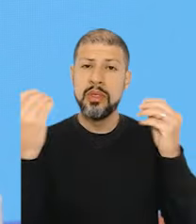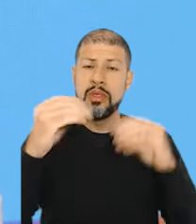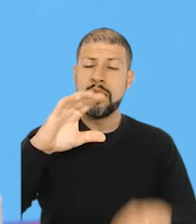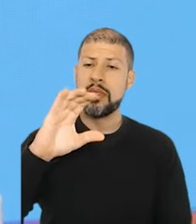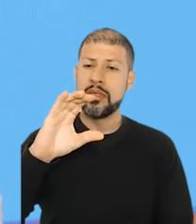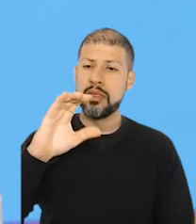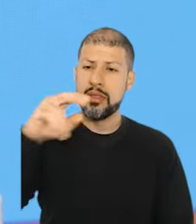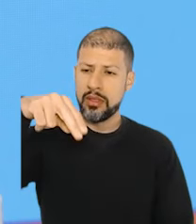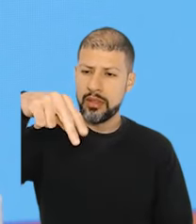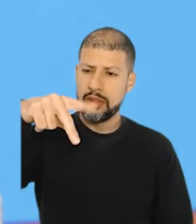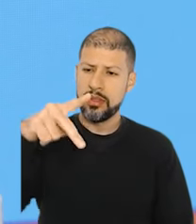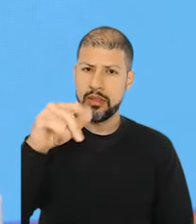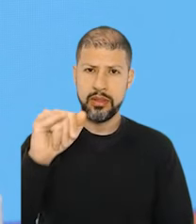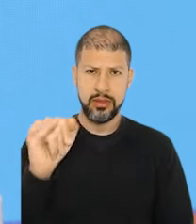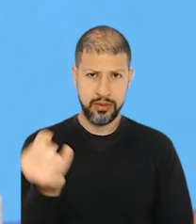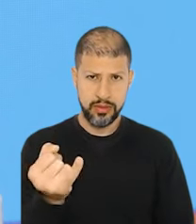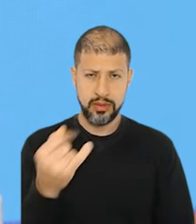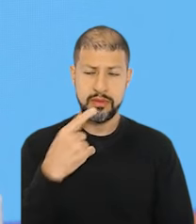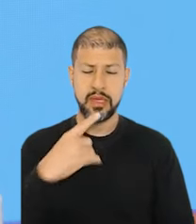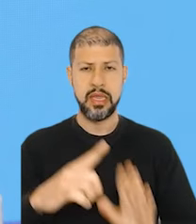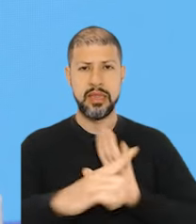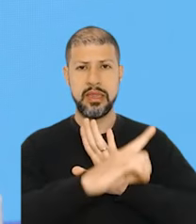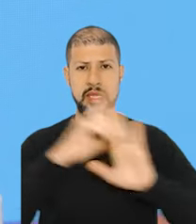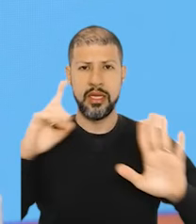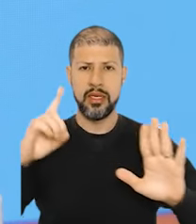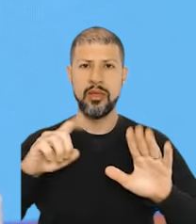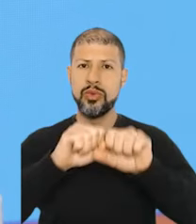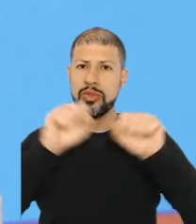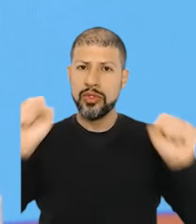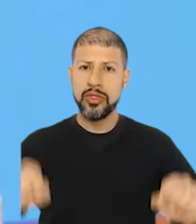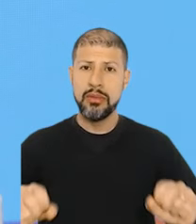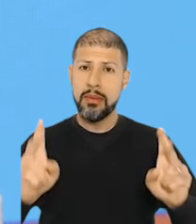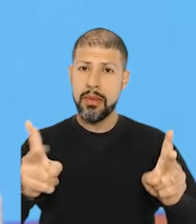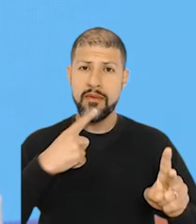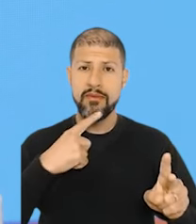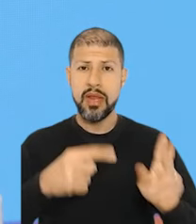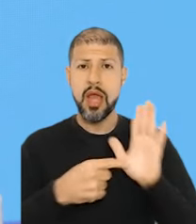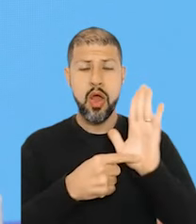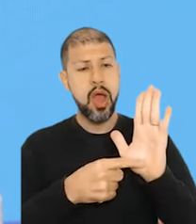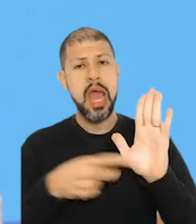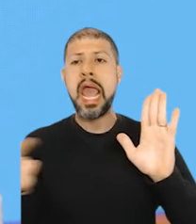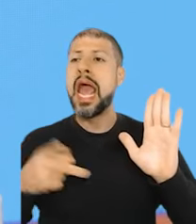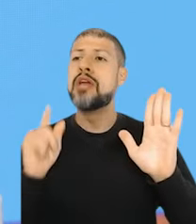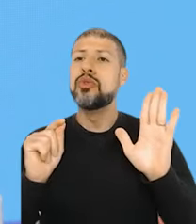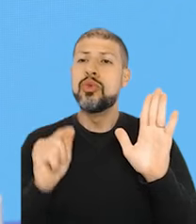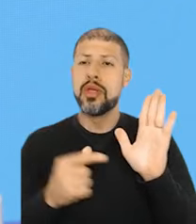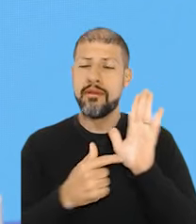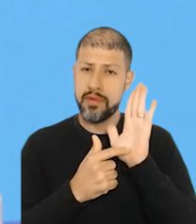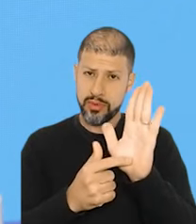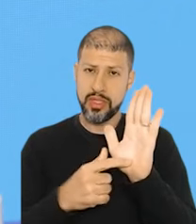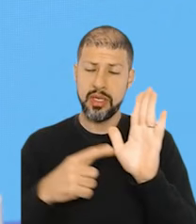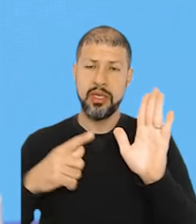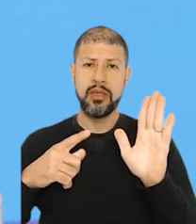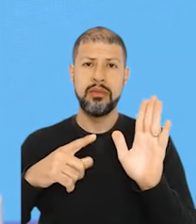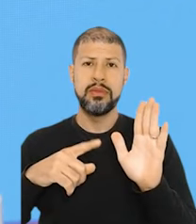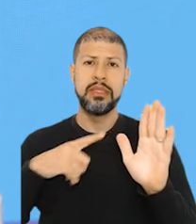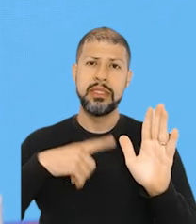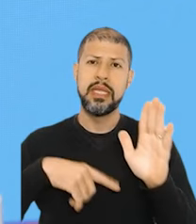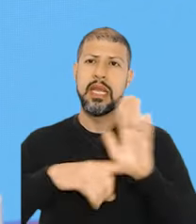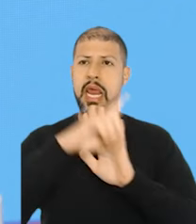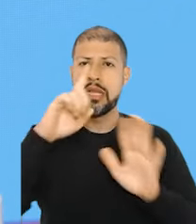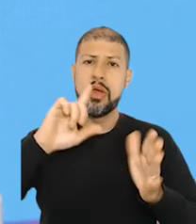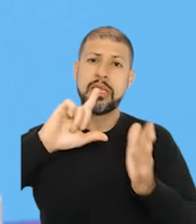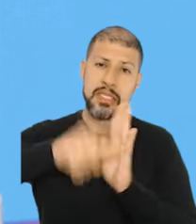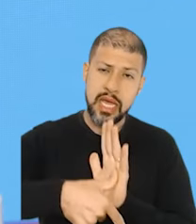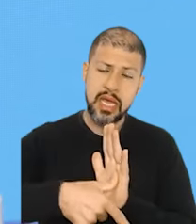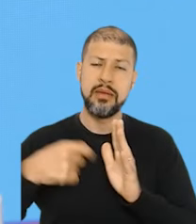clicar e clicar para declarar o próprio sistema vai te apontar o que tá de errado então ele vai te apontar se tem uma declaração atrasada se tem que apurar